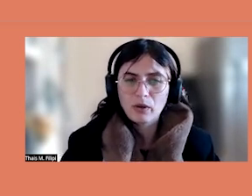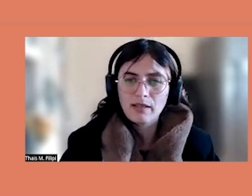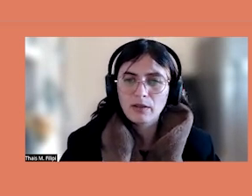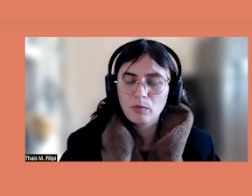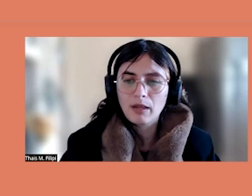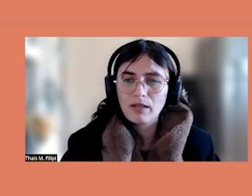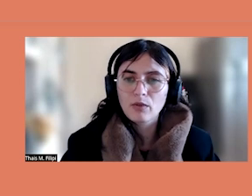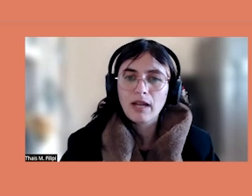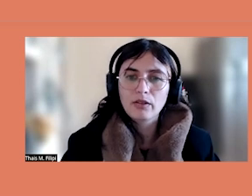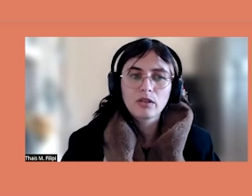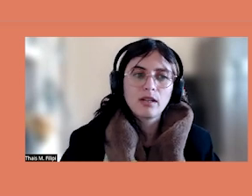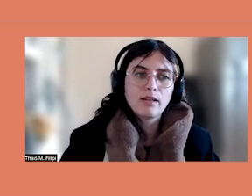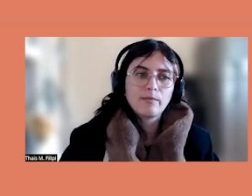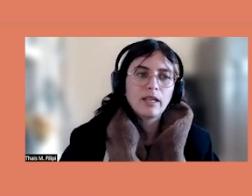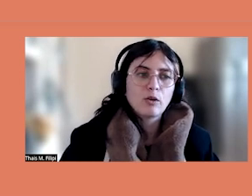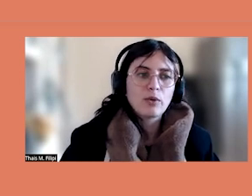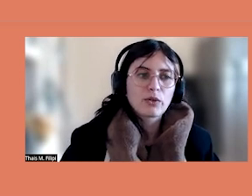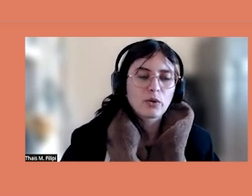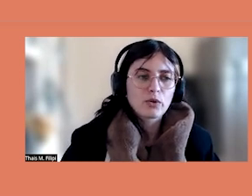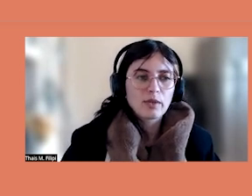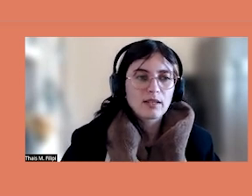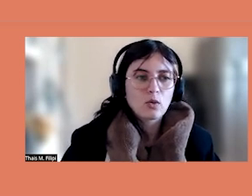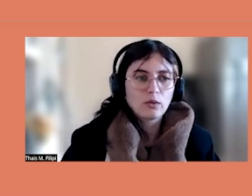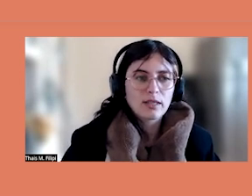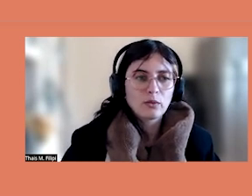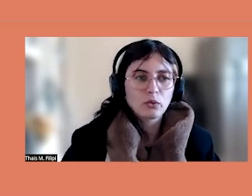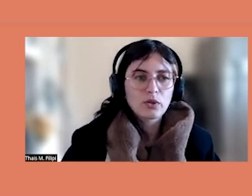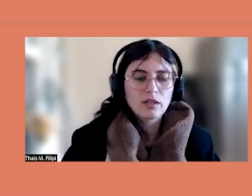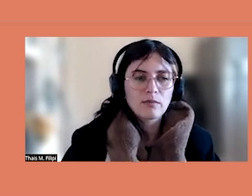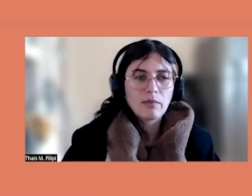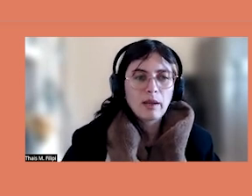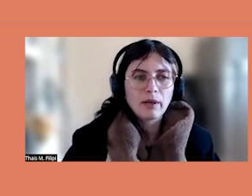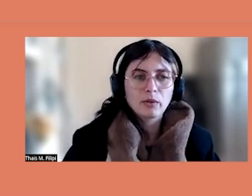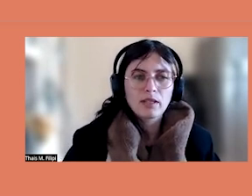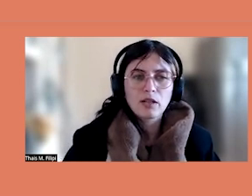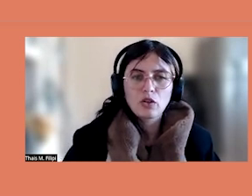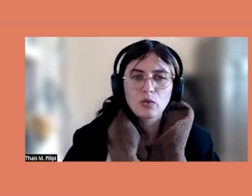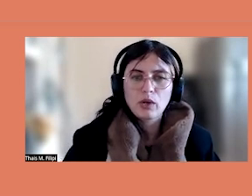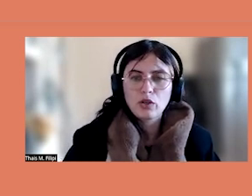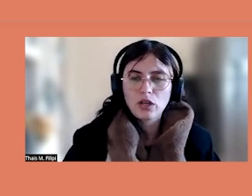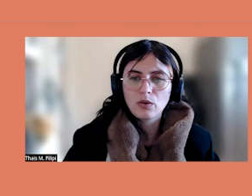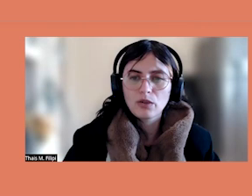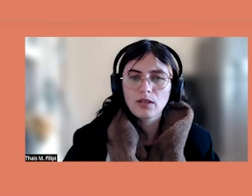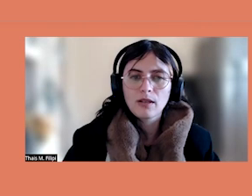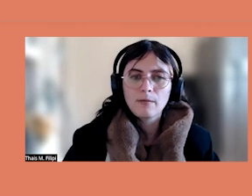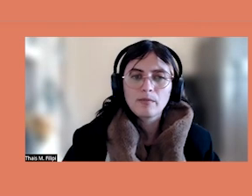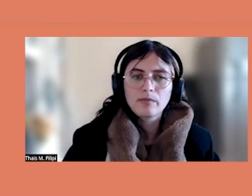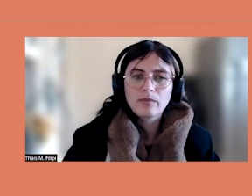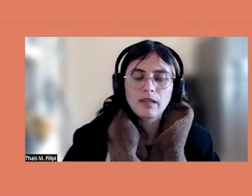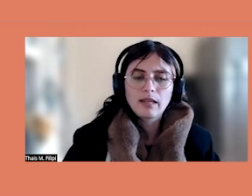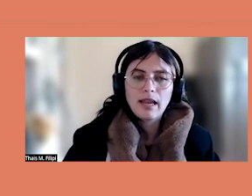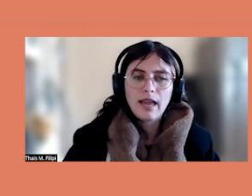e padronizados pela base dos dados. Então, por isso que os nomes das colunas são todos bem padronizadinhos, bonitinhos.